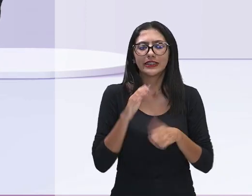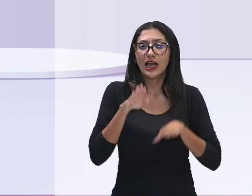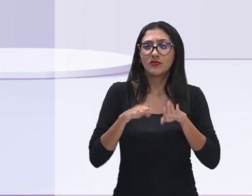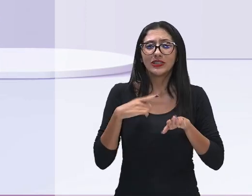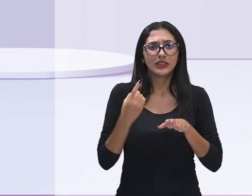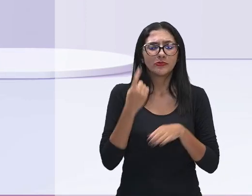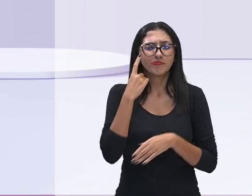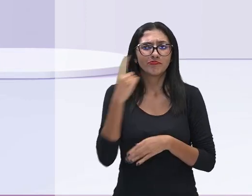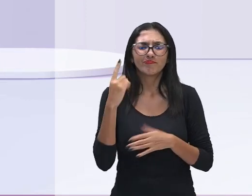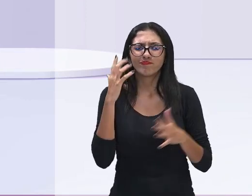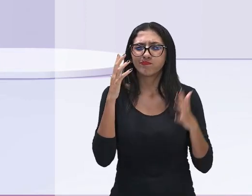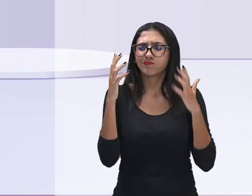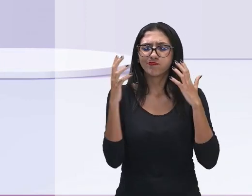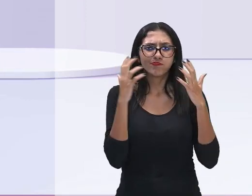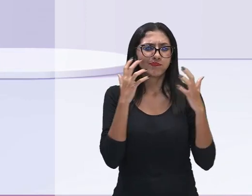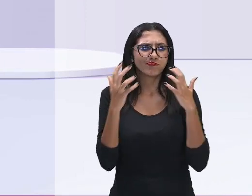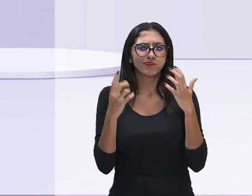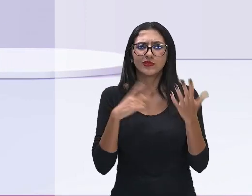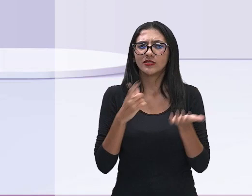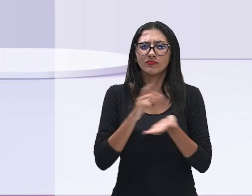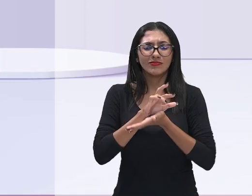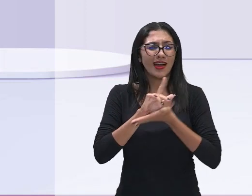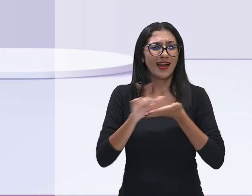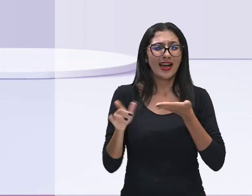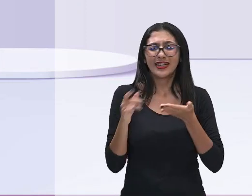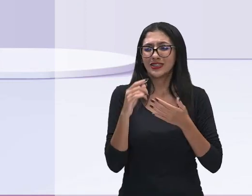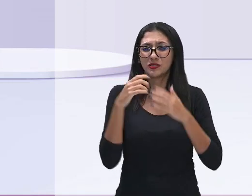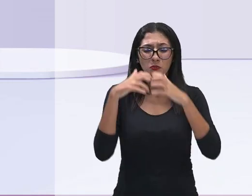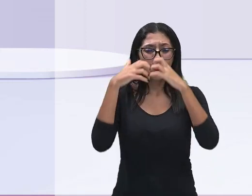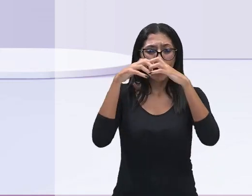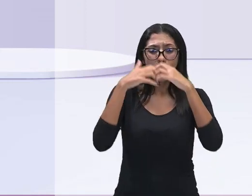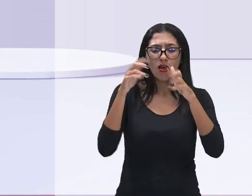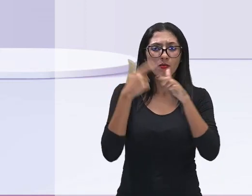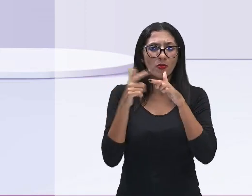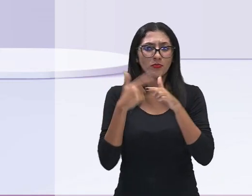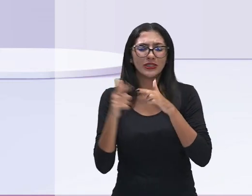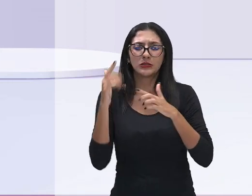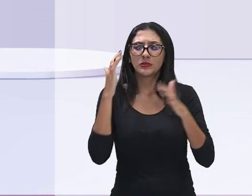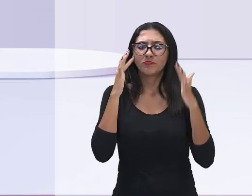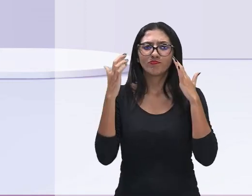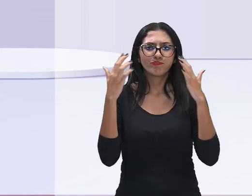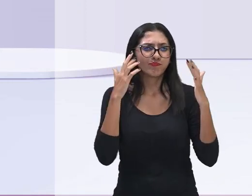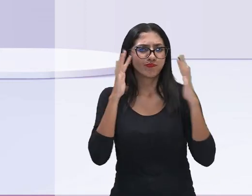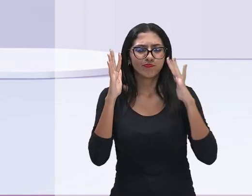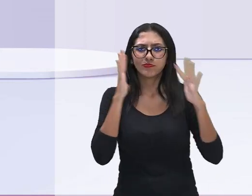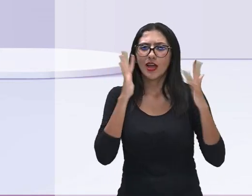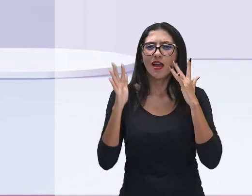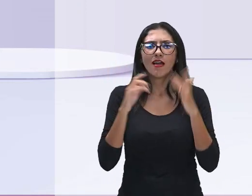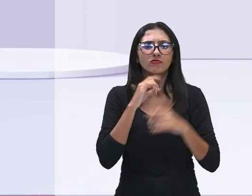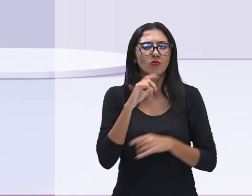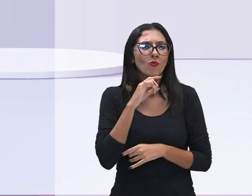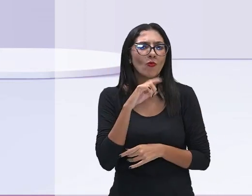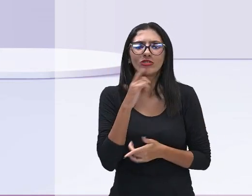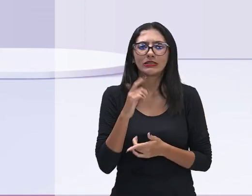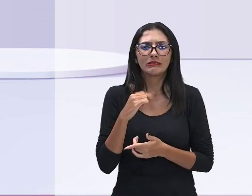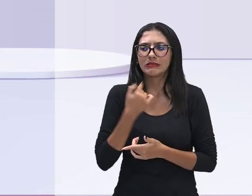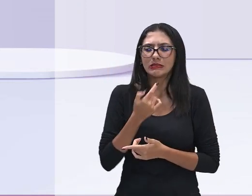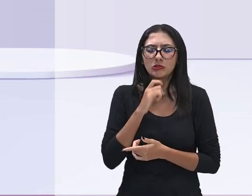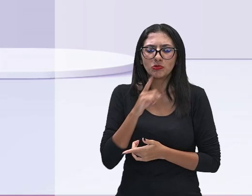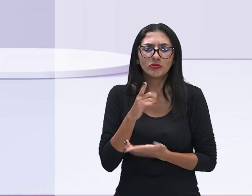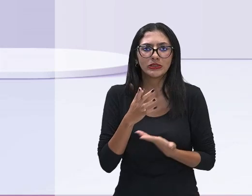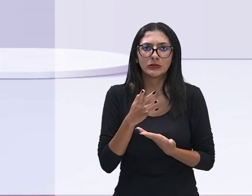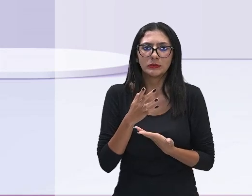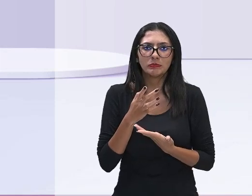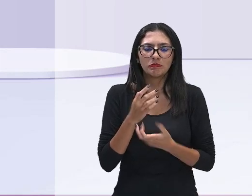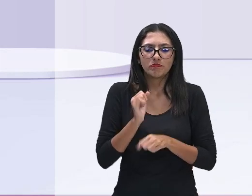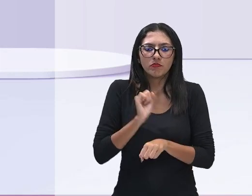sabe? Assim, num tiroteio, não sabe o que vai fazer, o que vai acontecer lá na frente. São tantas coisas acontecendo. Às vezes esse é o momento da